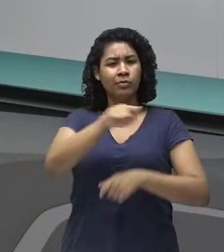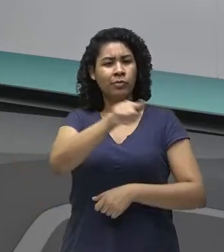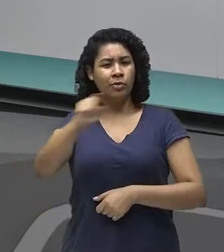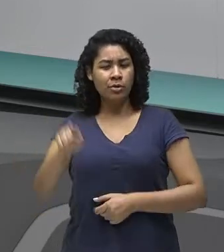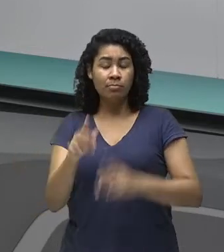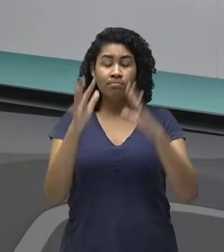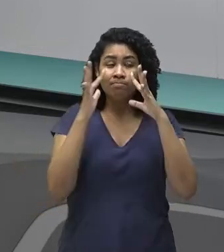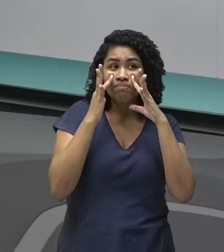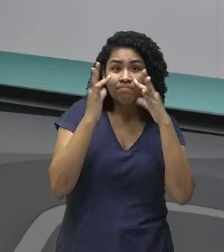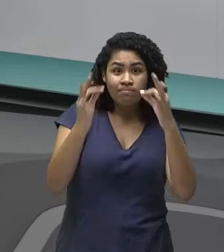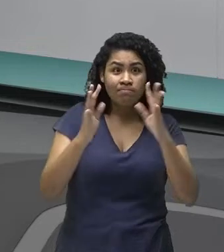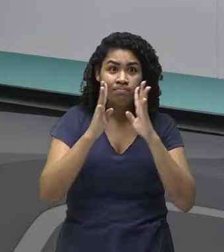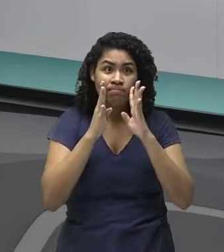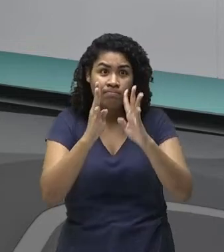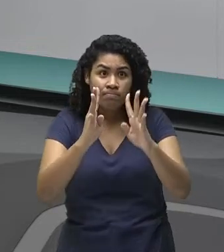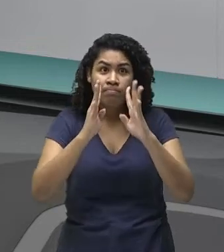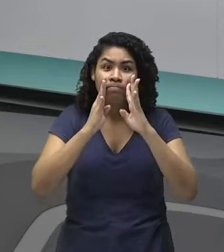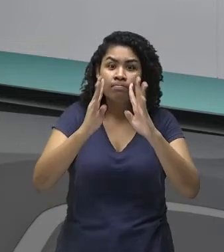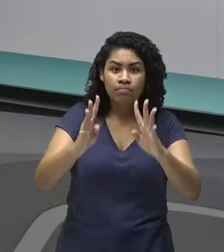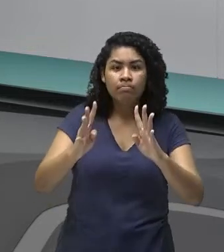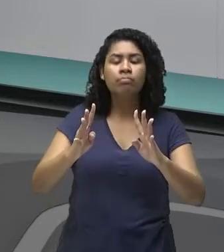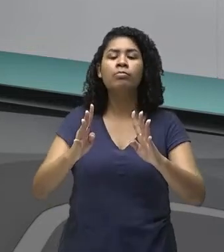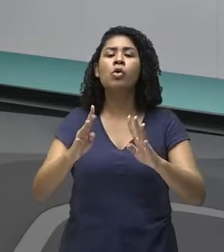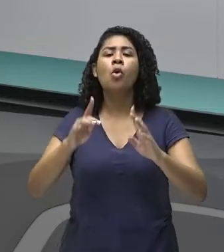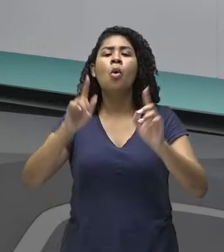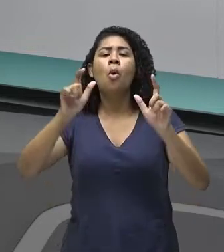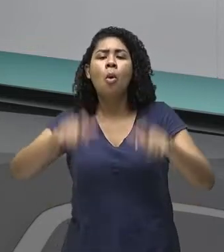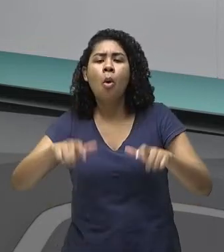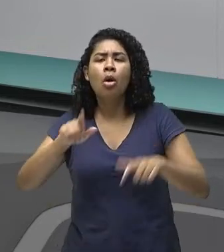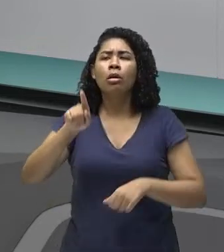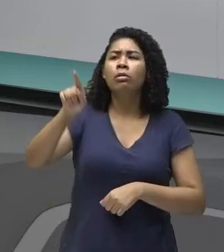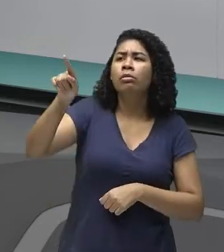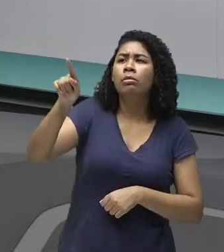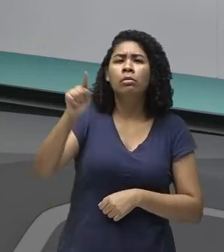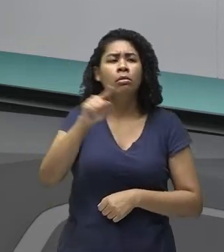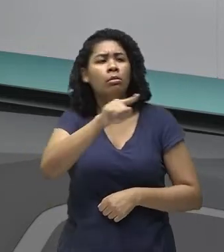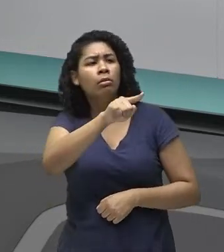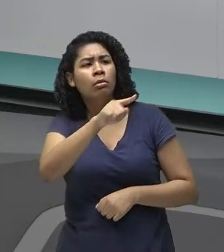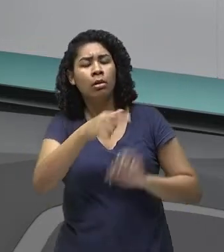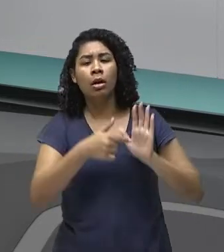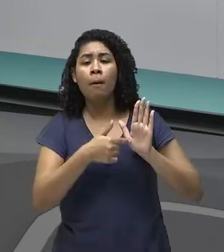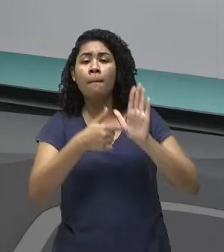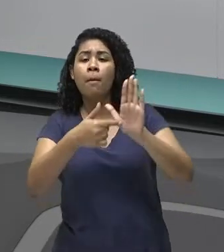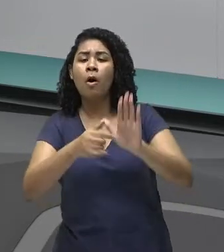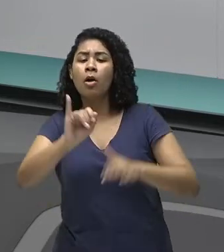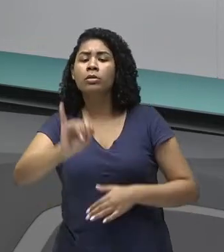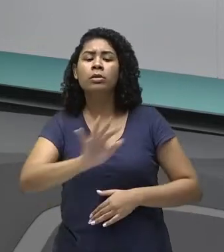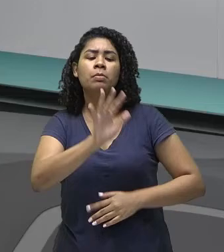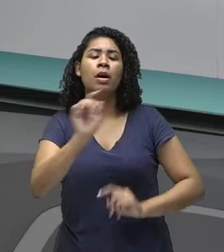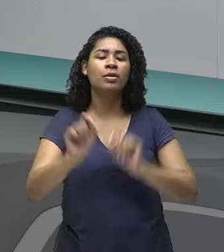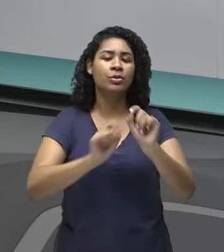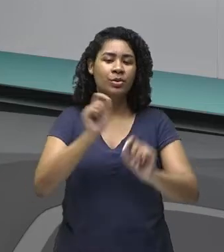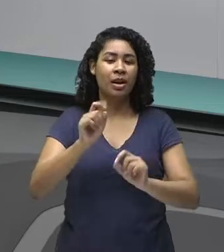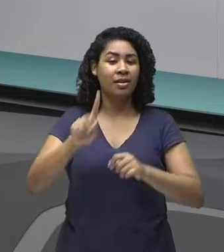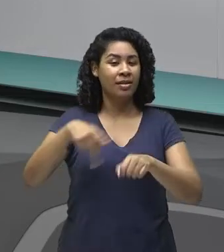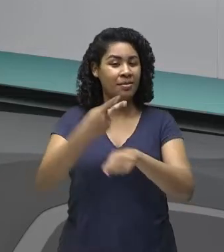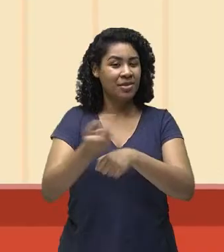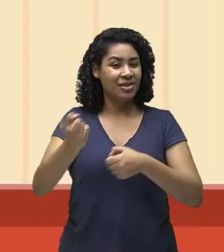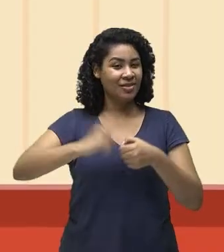atenção aí para onde eles apontam, né, o que eles estão mostrando, e aí a gente volta depois. Let's